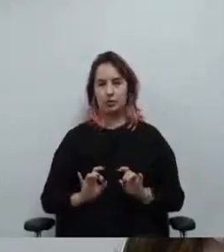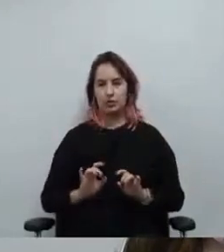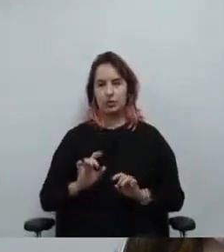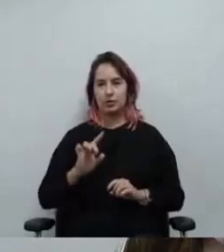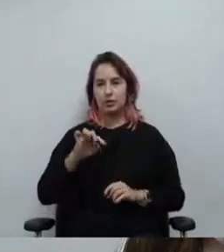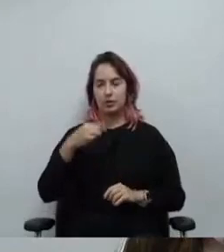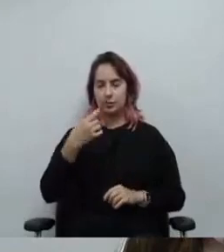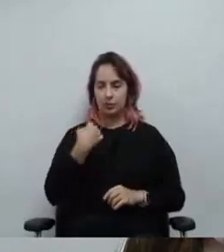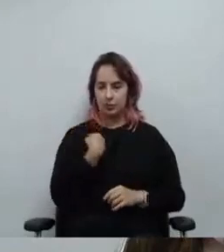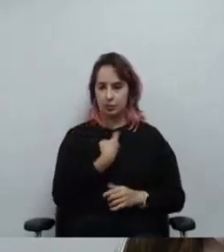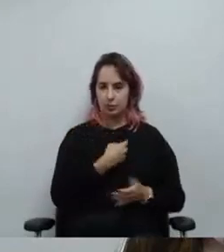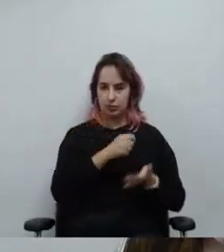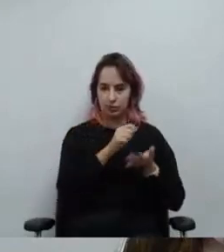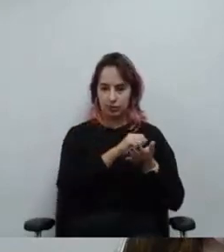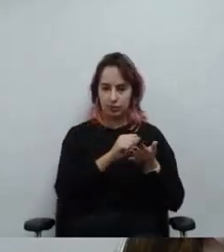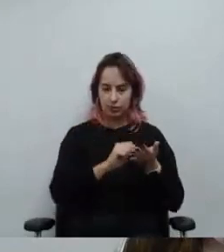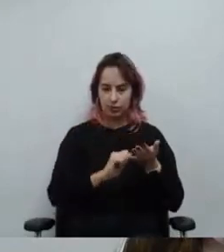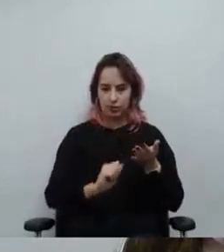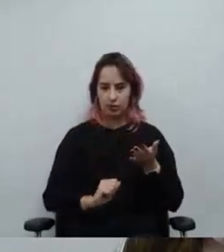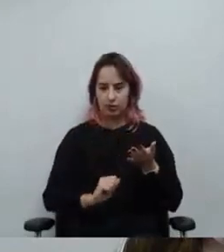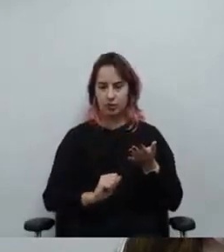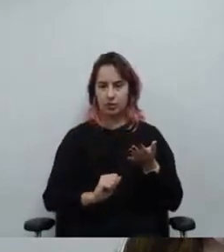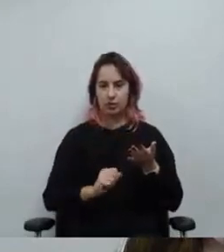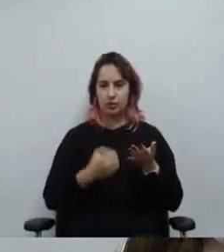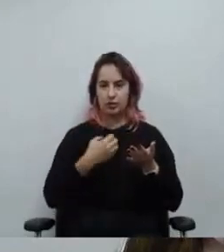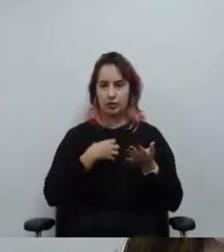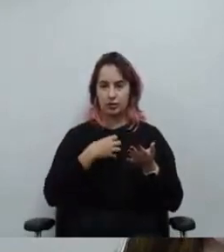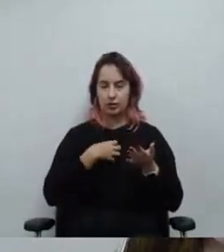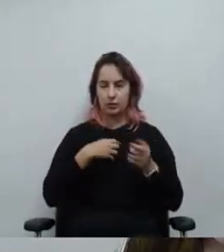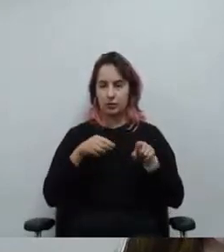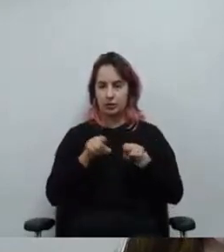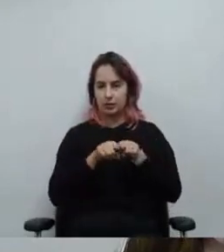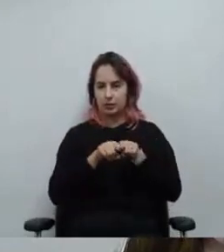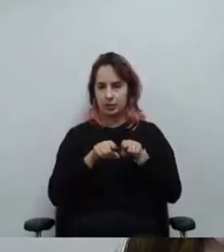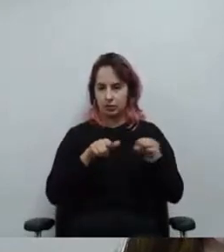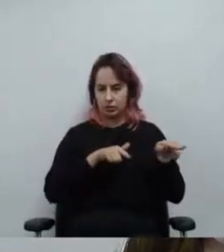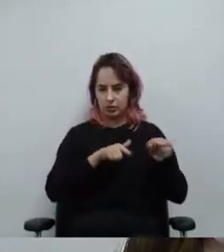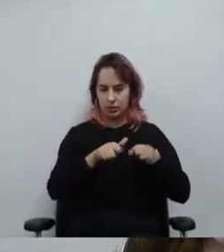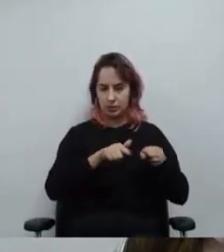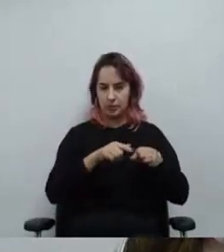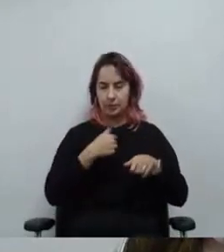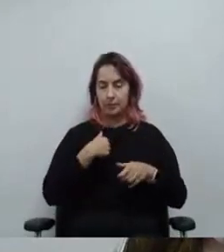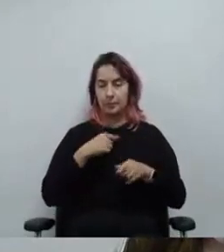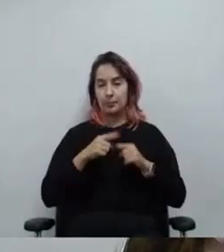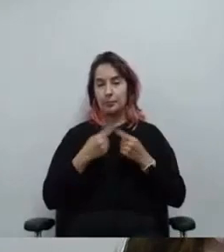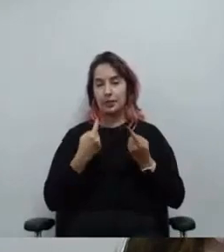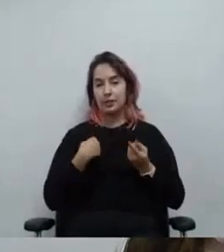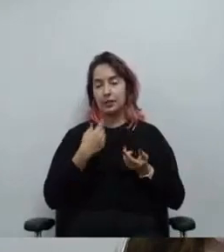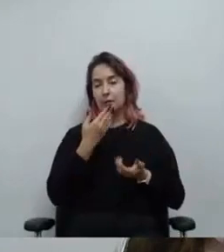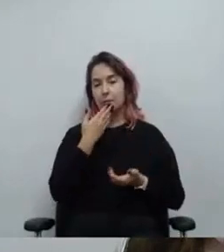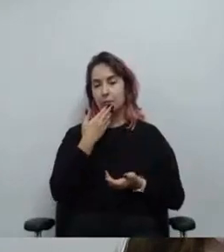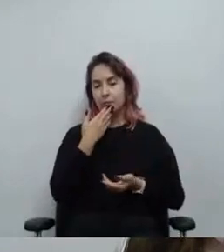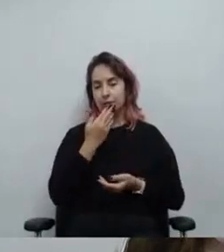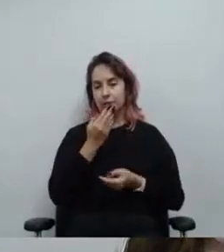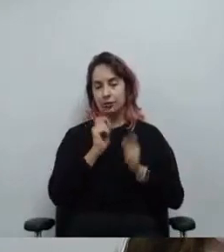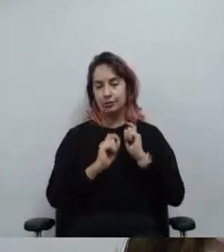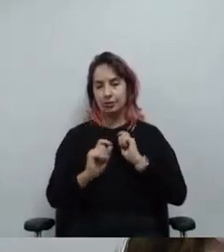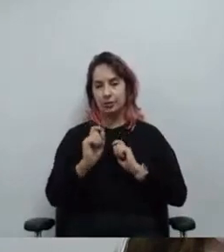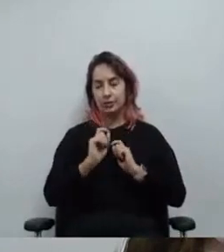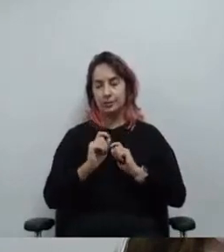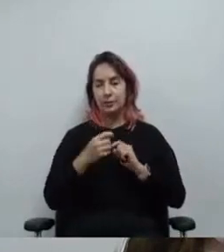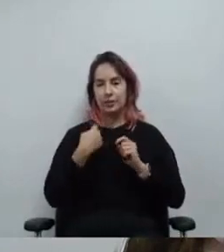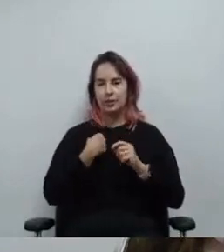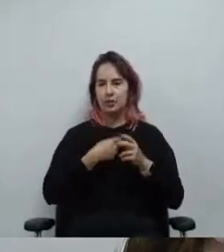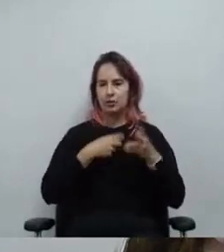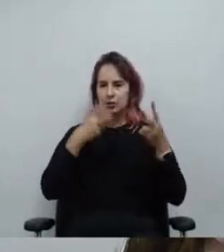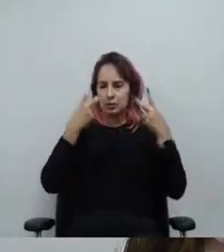gente poder registrar aqui a metodologia de trabalho, mas queria pedir também, presidente, para que a gente